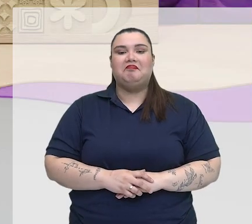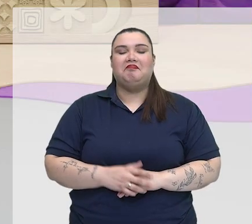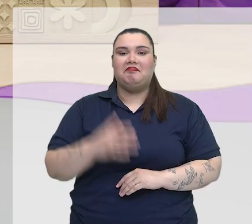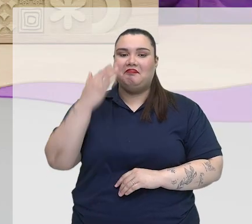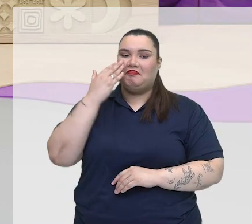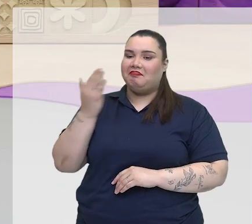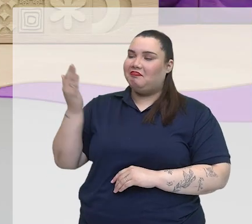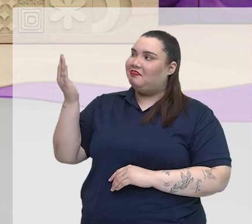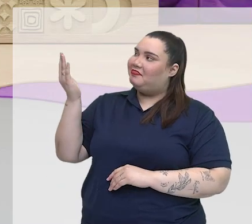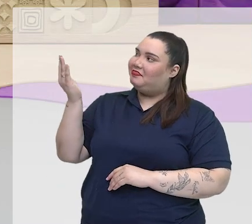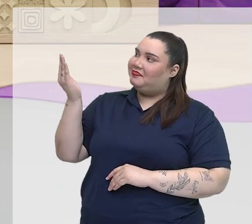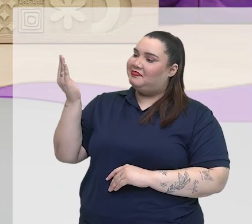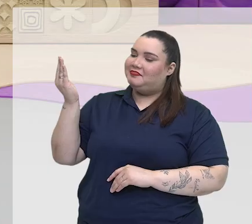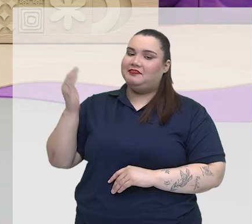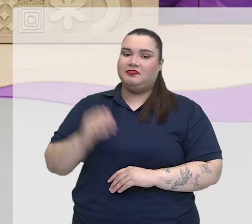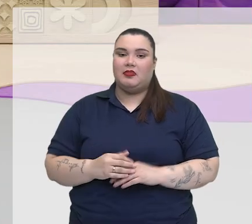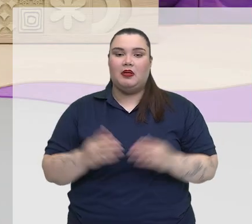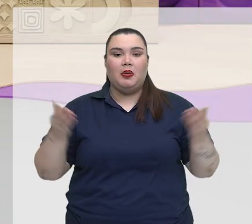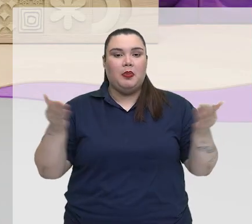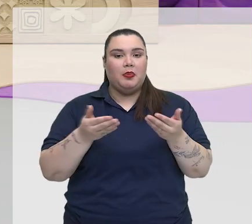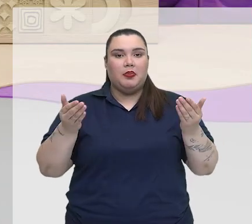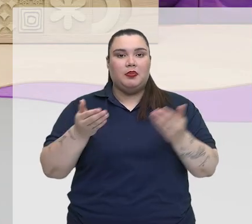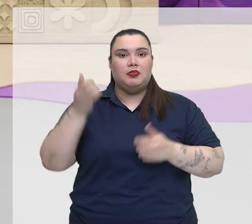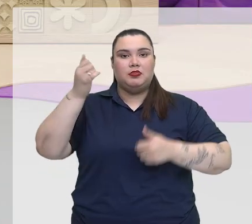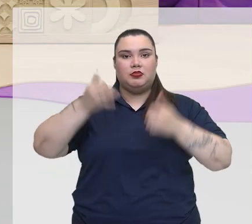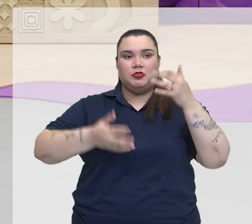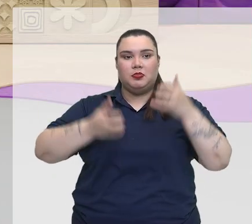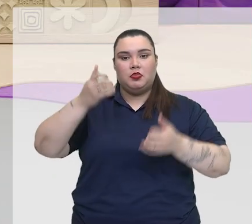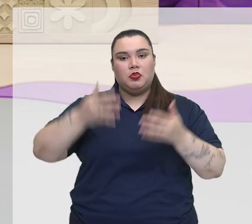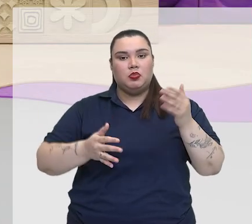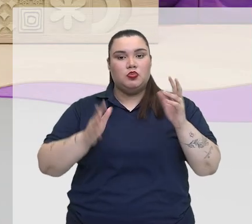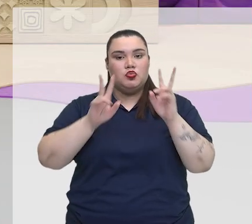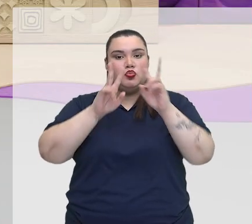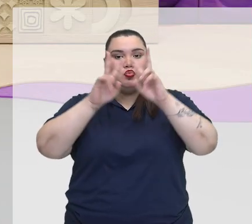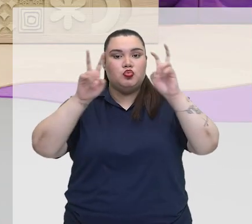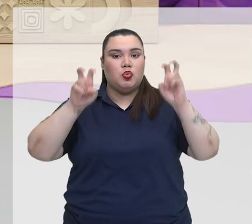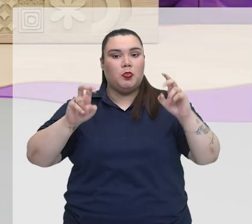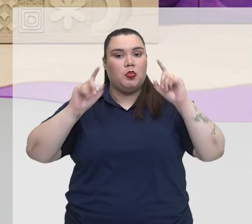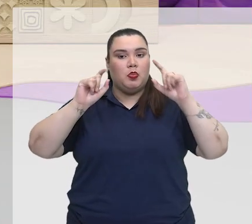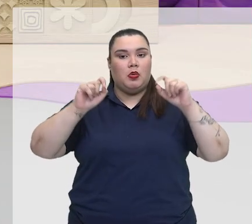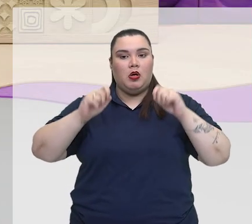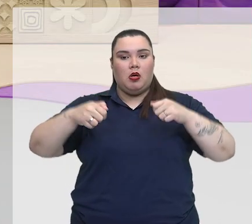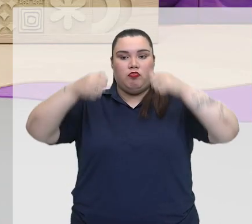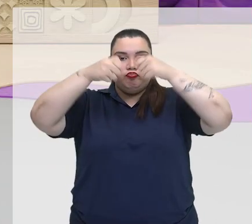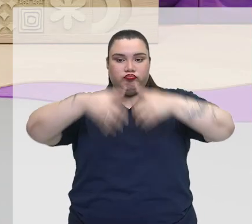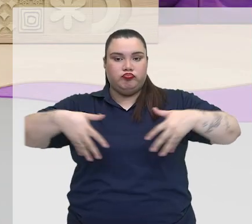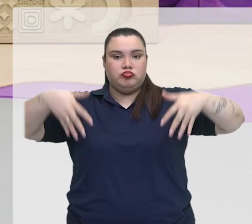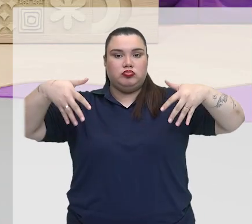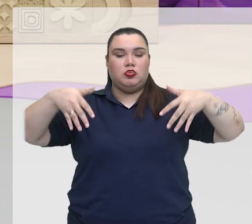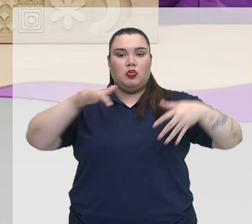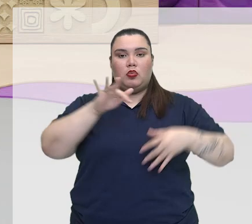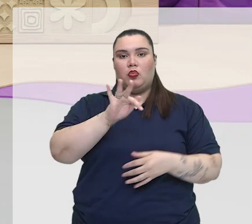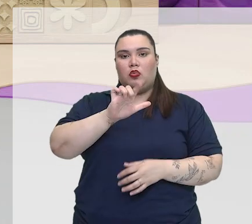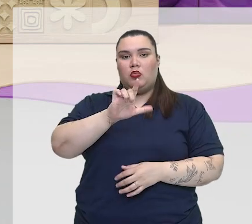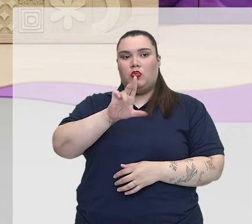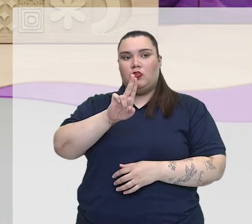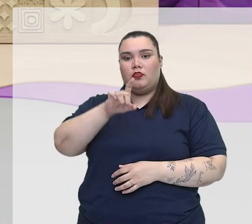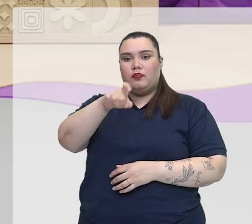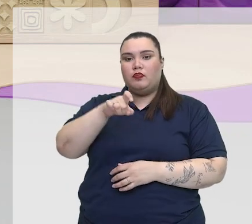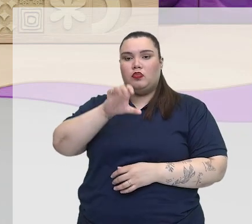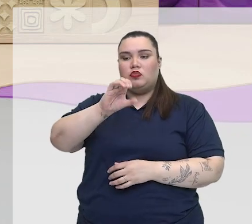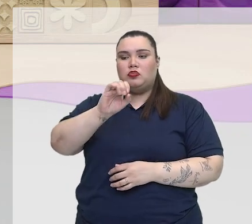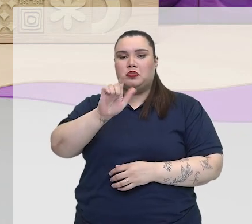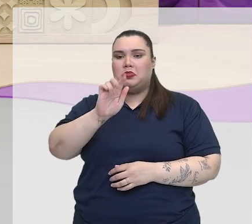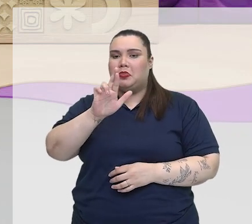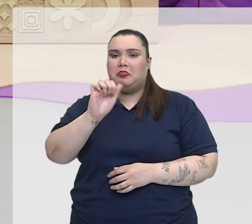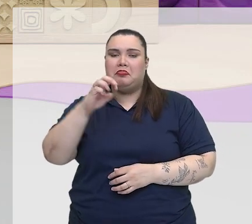Olha só aqui, vamos falar hoje de fluxograma. Então você poderia perguntar, mas o que